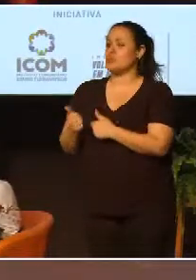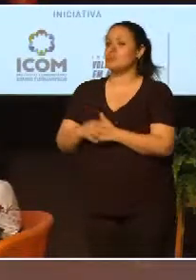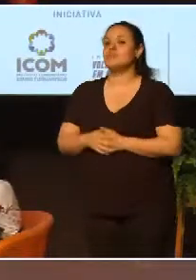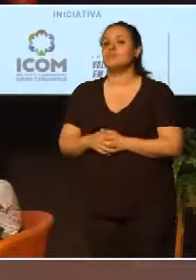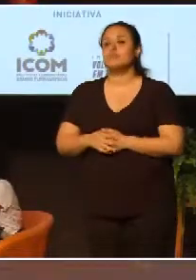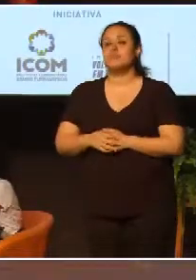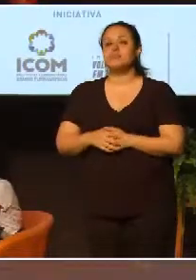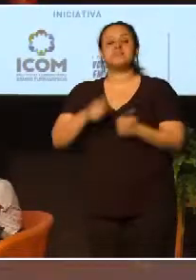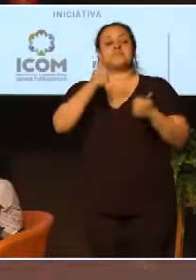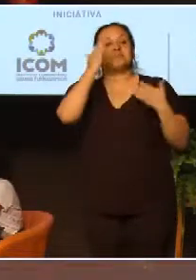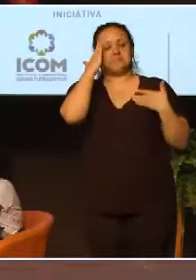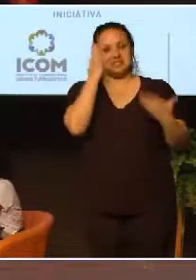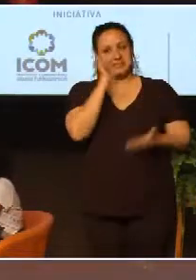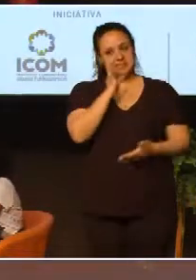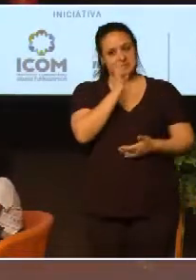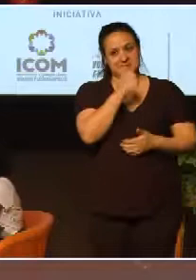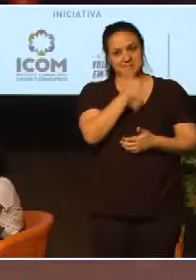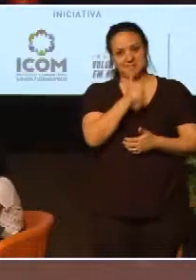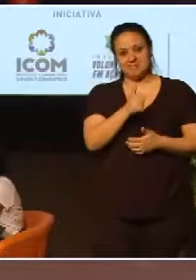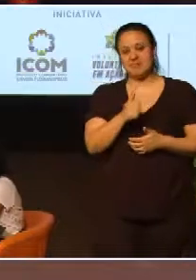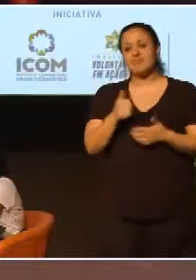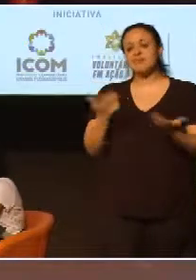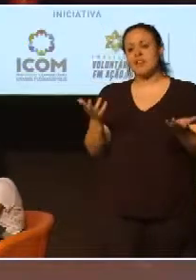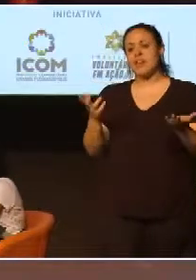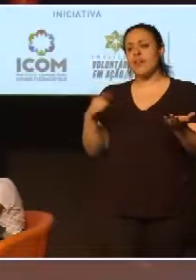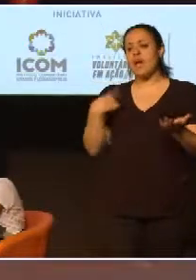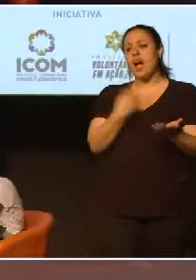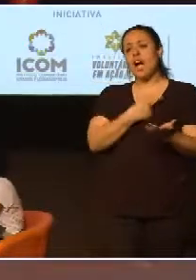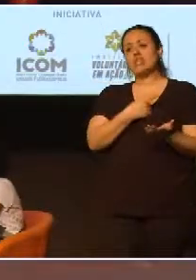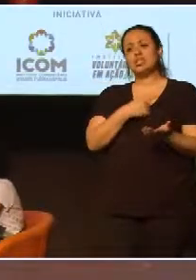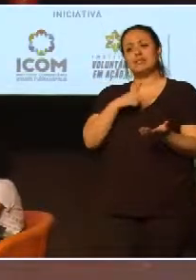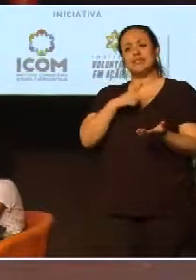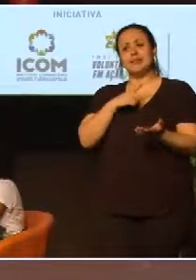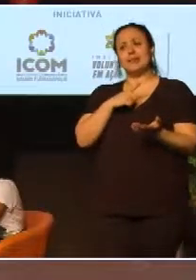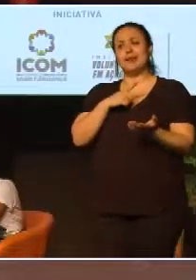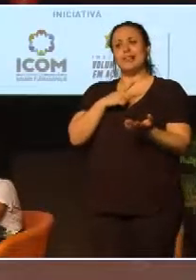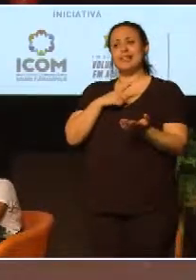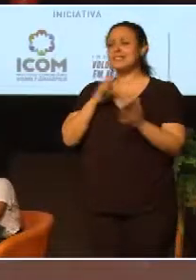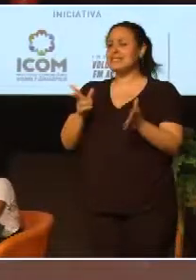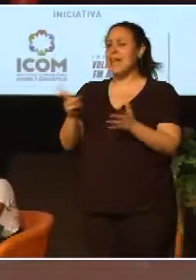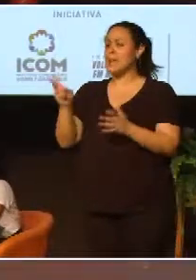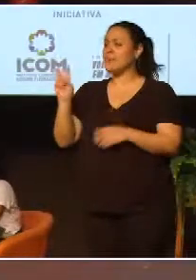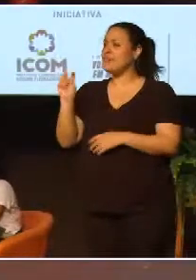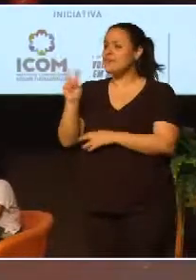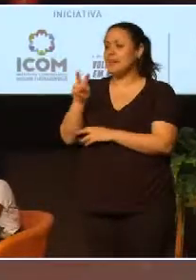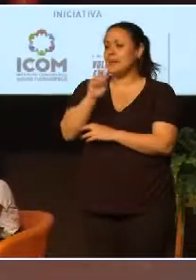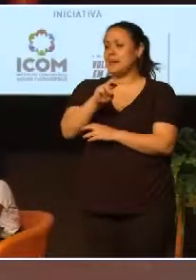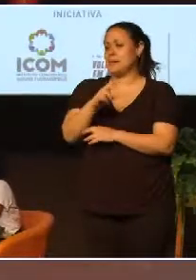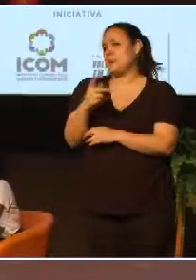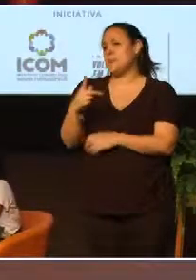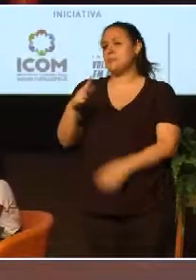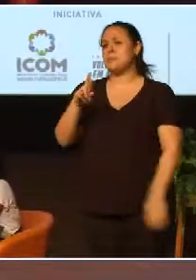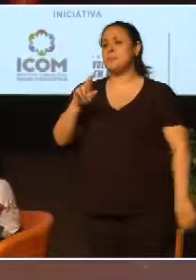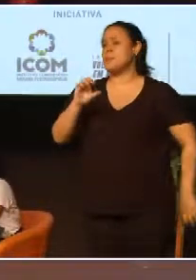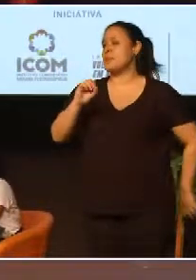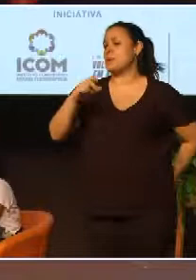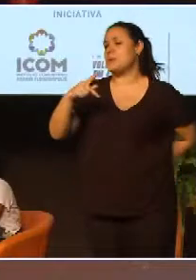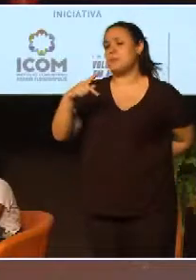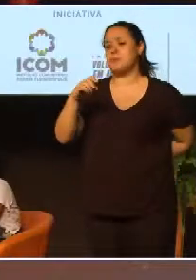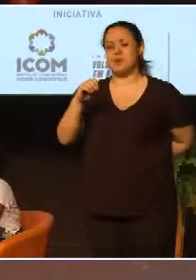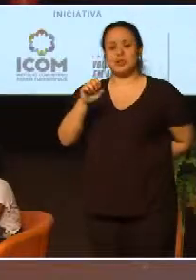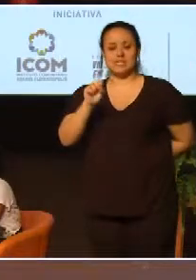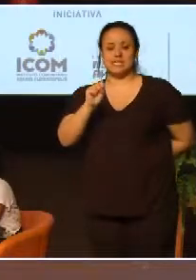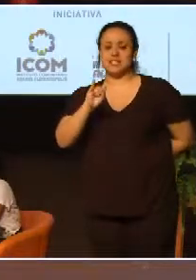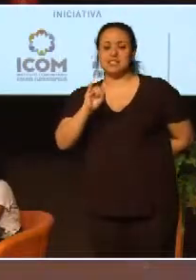A gente tem ouvido falar muito sobre propósito, né, recentemente. Tem sempre uma moda no mundo corporativo,